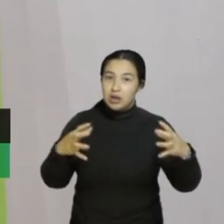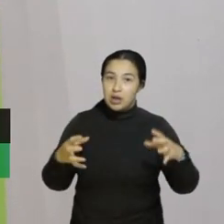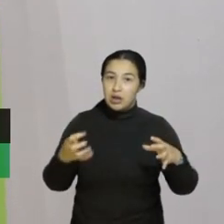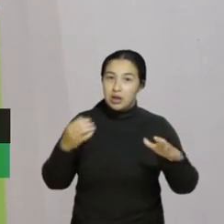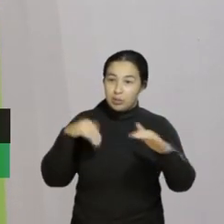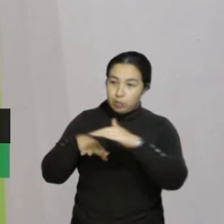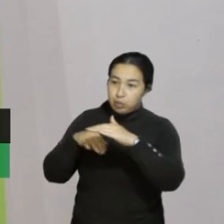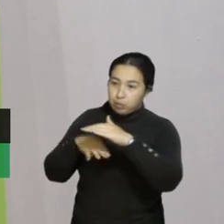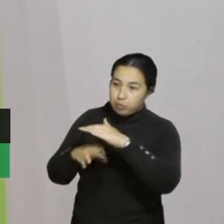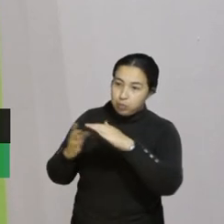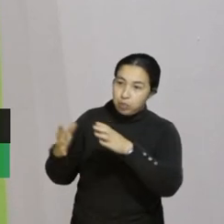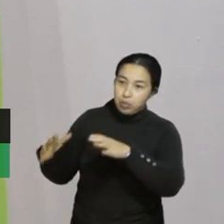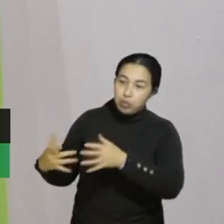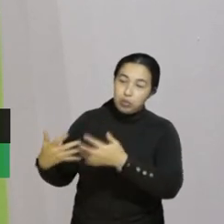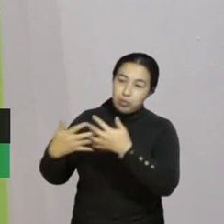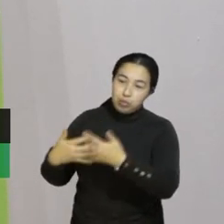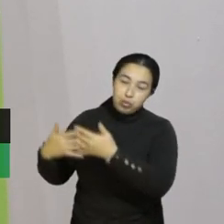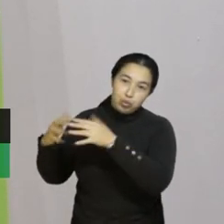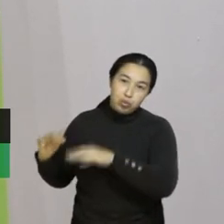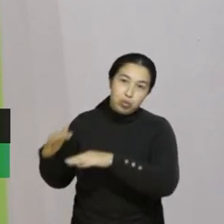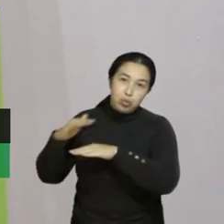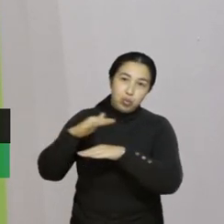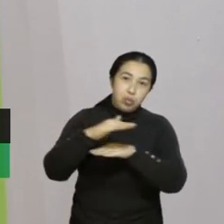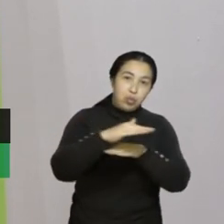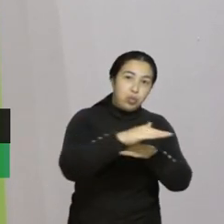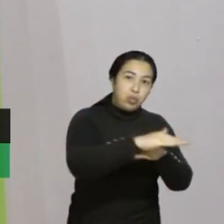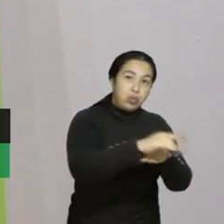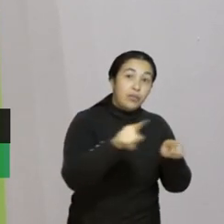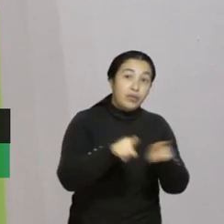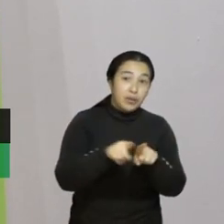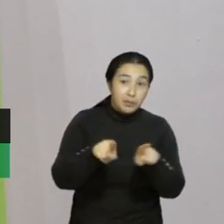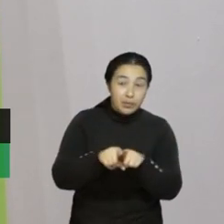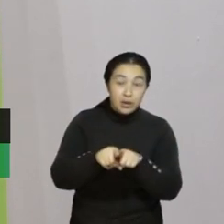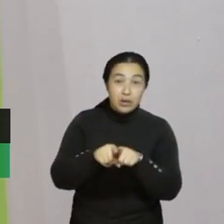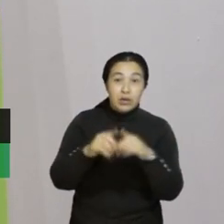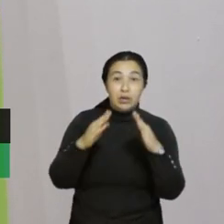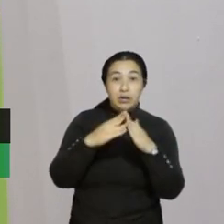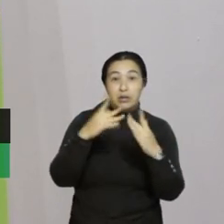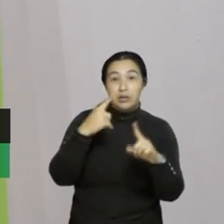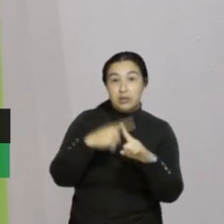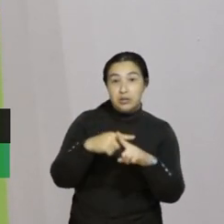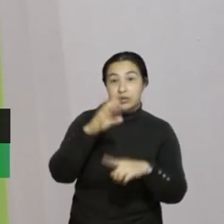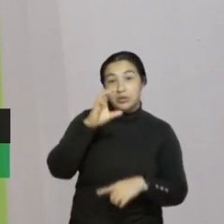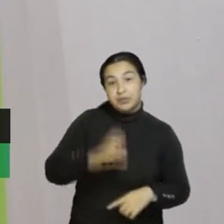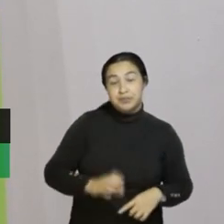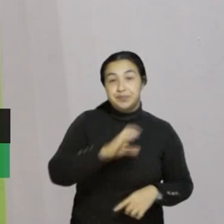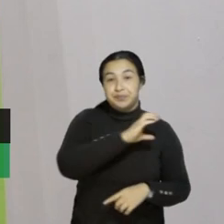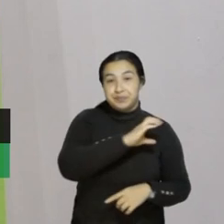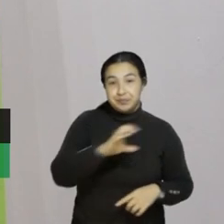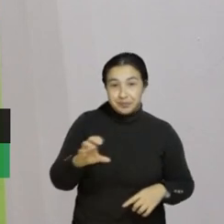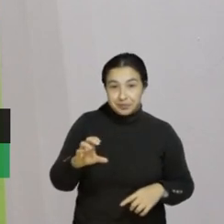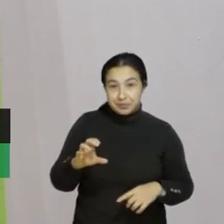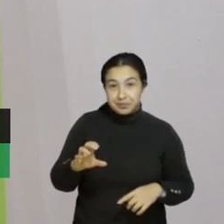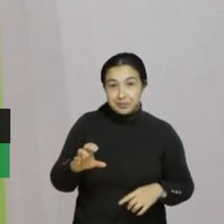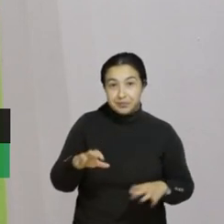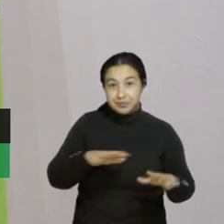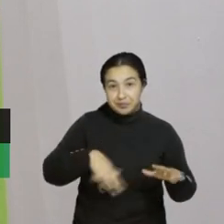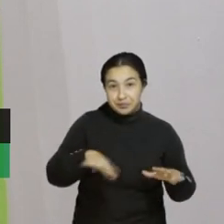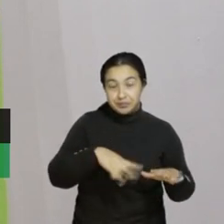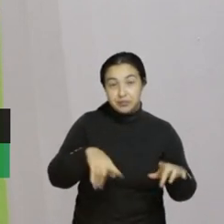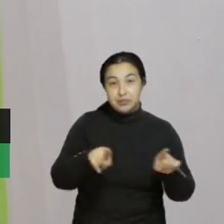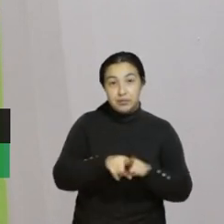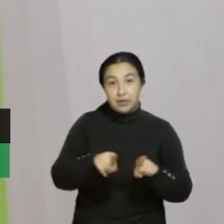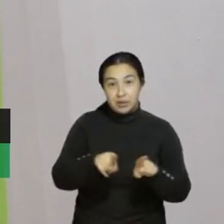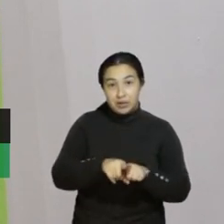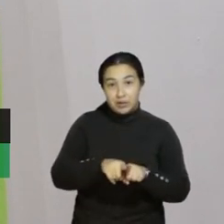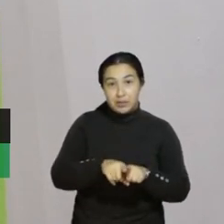ir ao Rio Grande do Sul, as igrejas católicas lá da nossa região, a Igreja Católica da Paróquia do